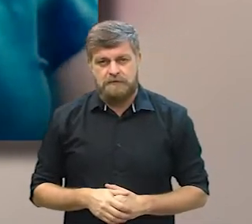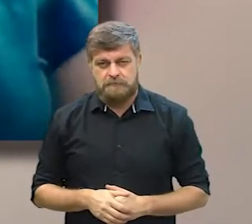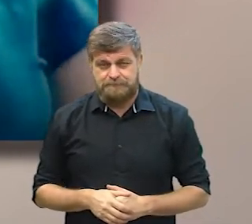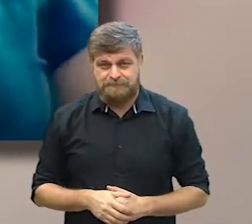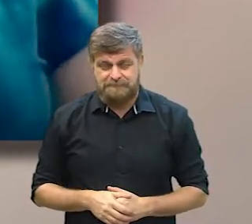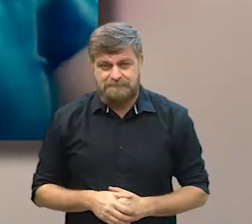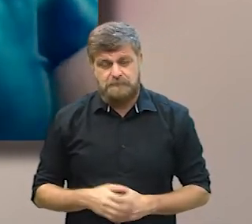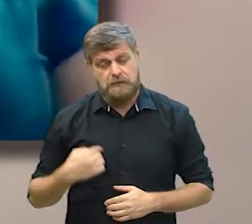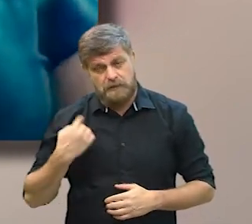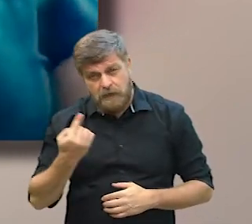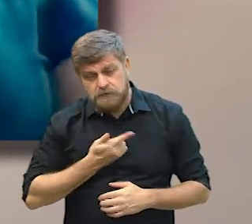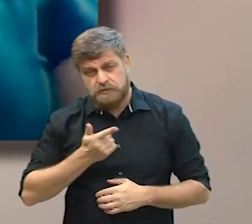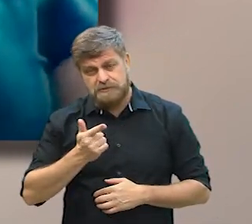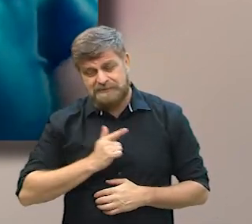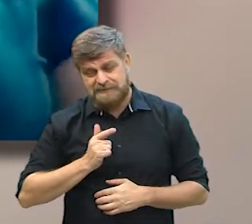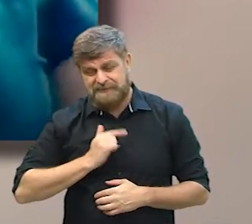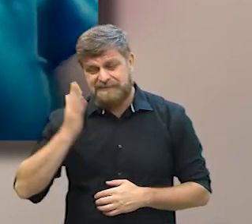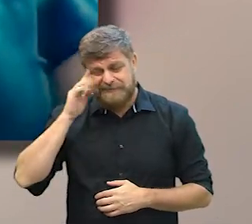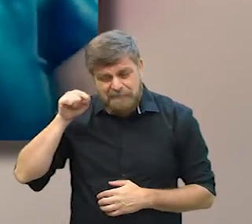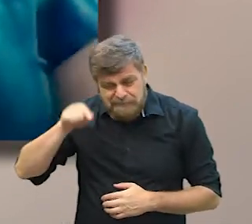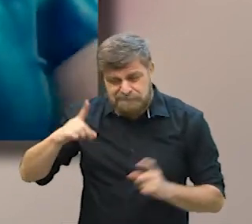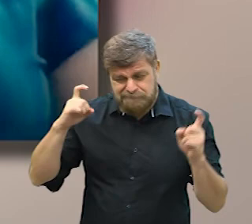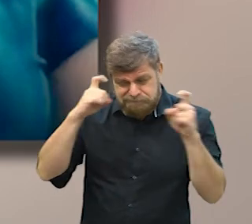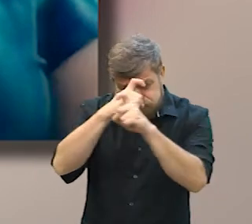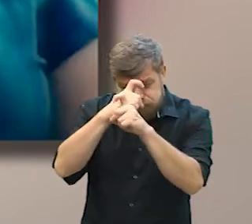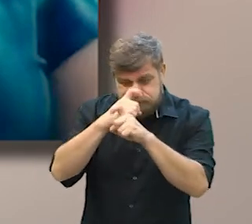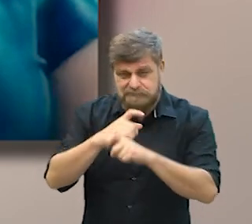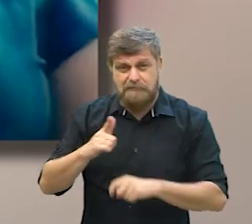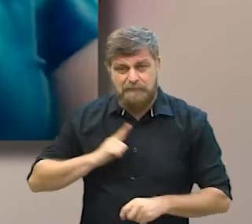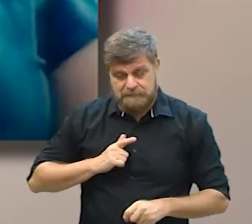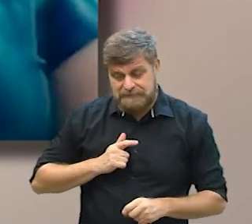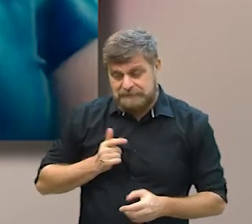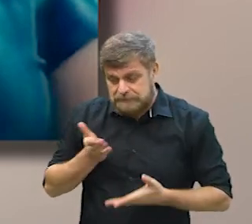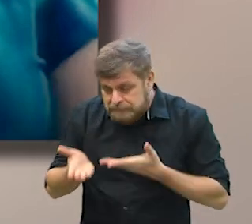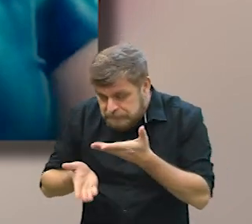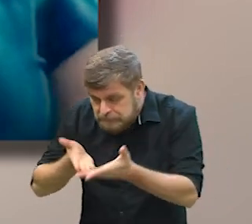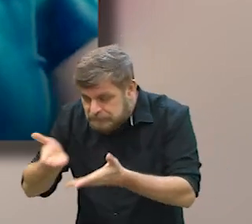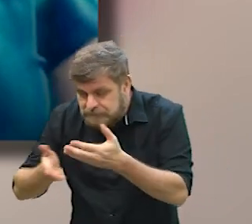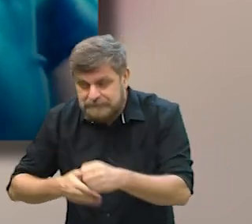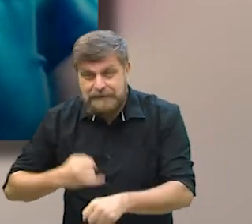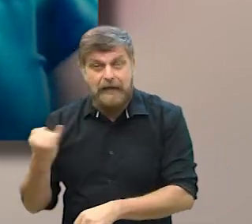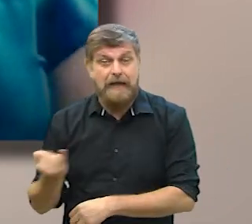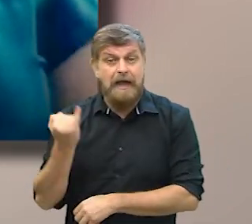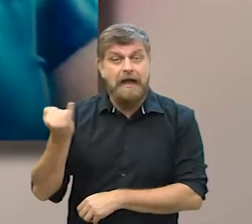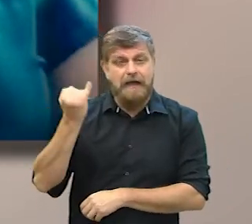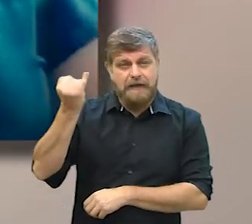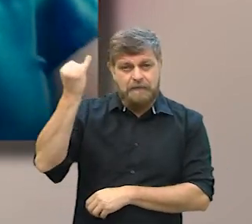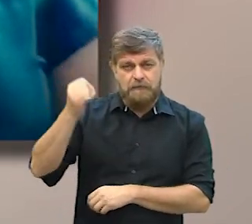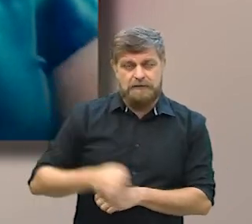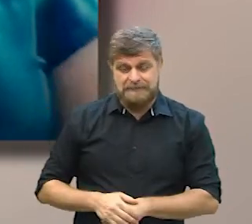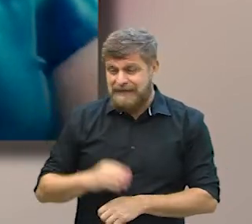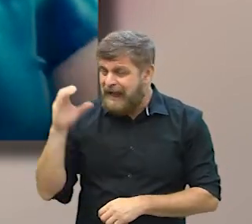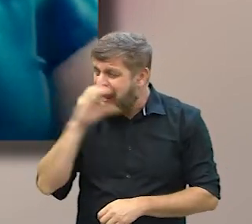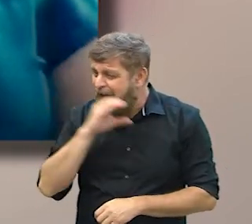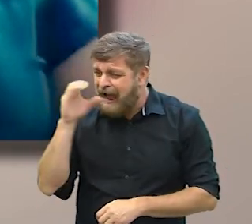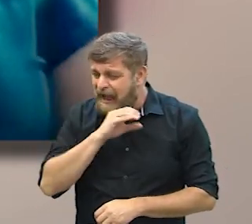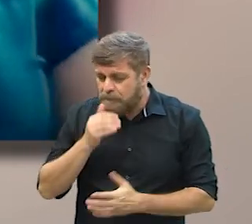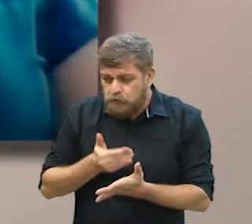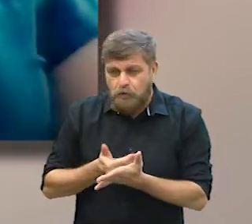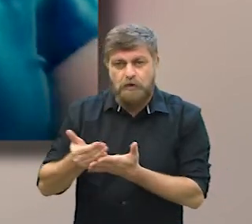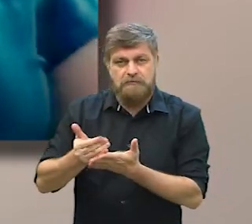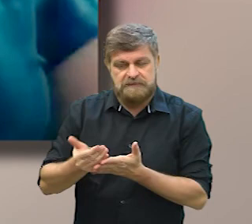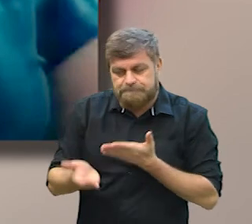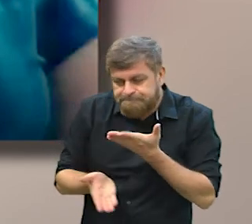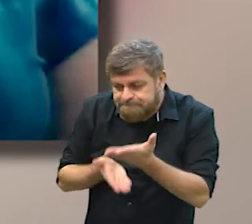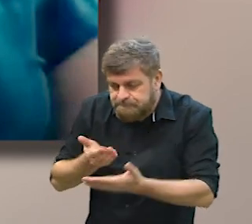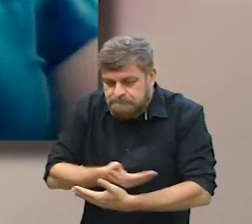na intervenção, né? Mesmo que nós tenhamos um prognóstico um pouco mais reservado. Então, é extremamente importante,